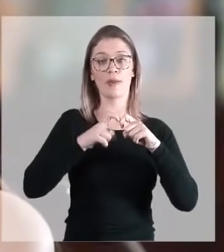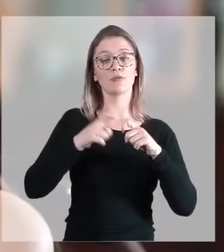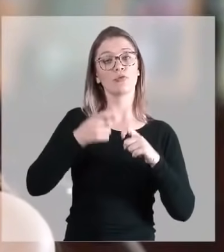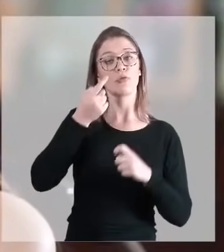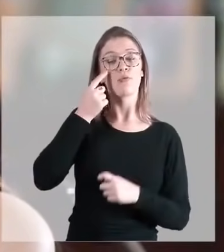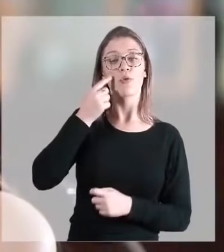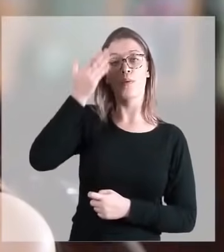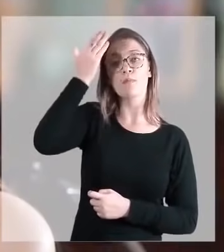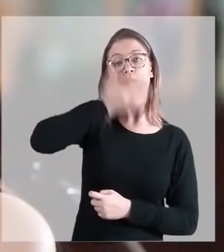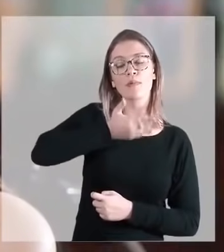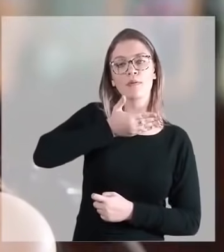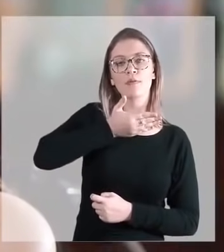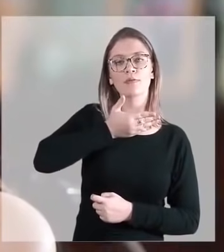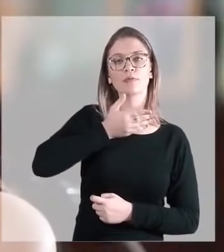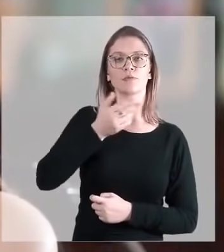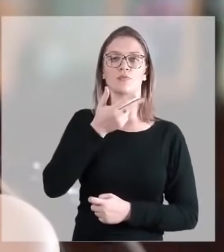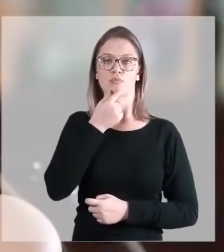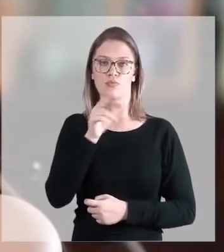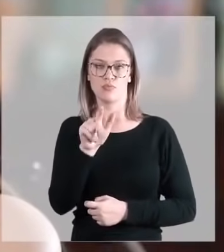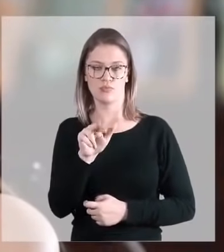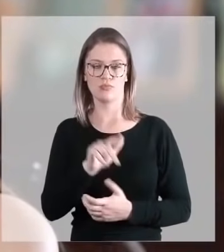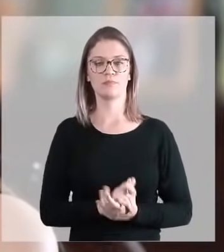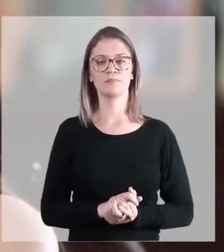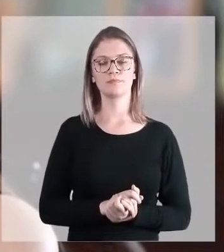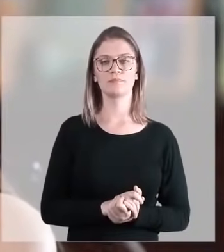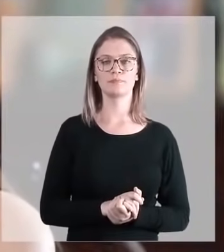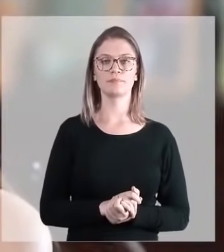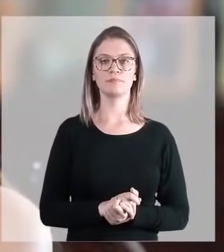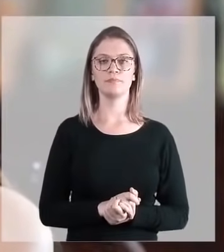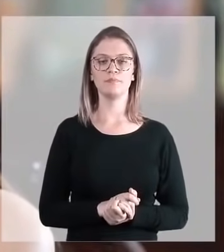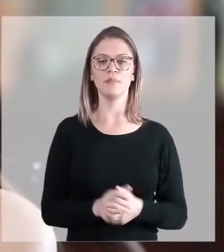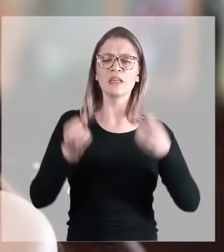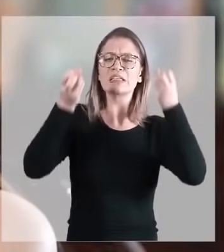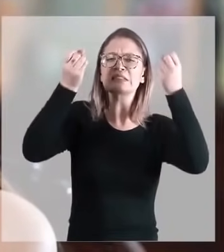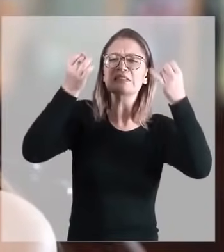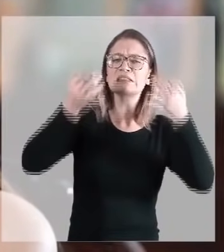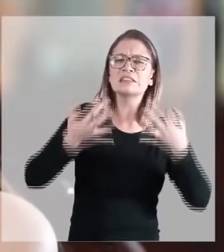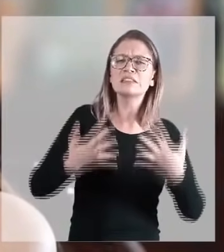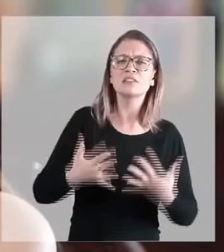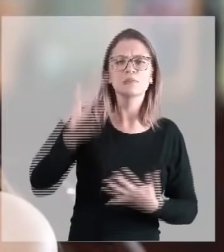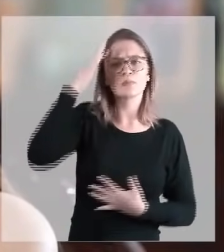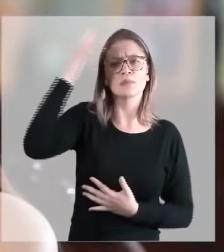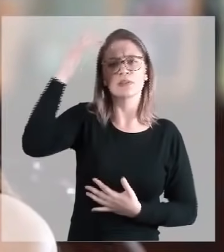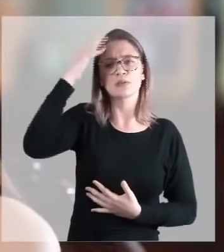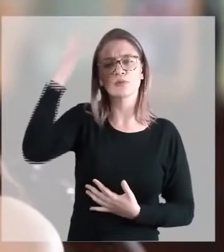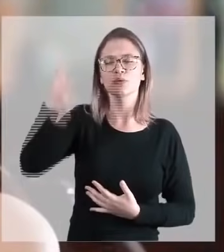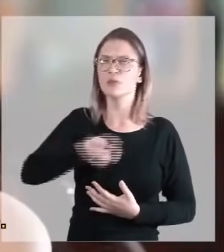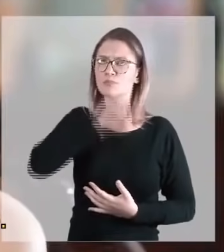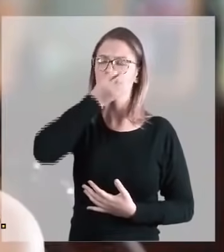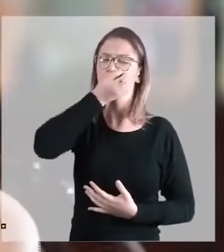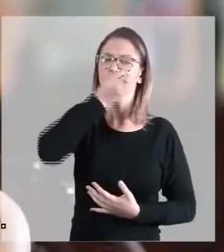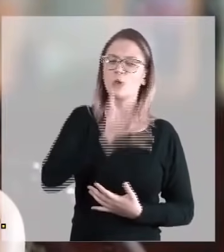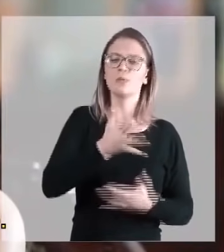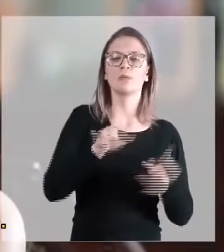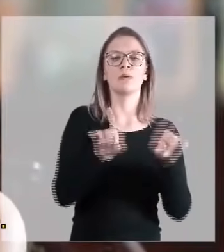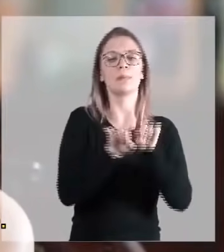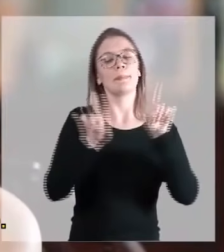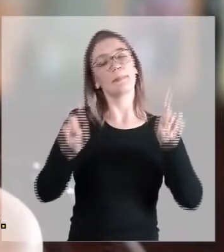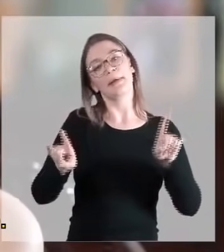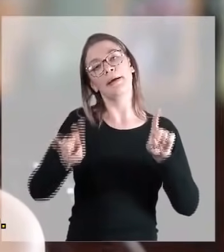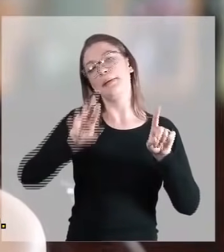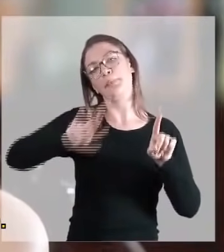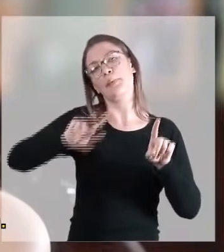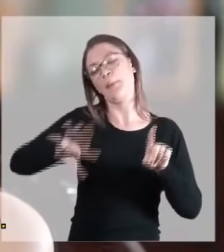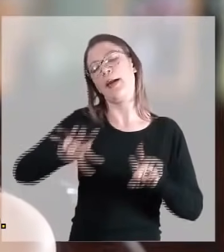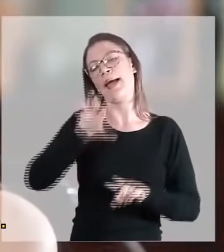foi colocada à prova no caso dos irmãos Brian e Bruce. E ele a descreveu como uma teoria bem-sucedida. No entanto,